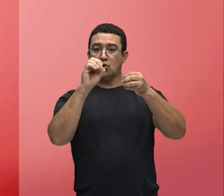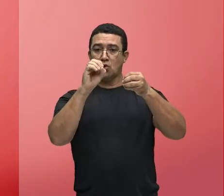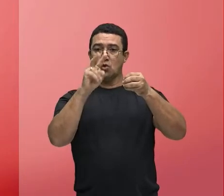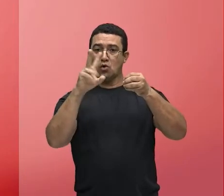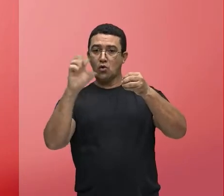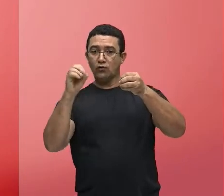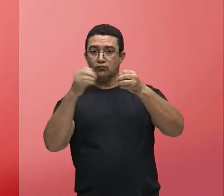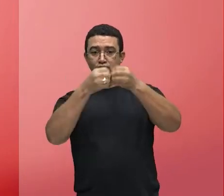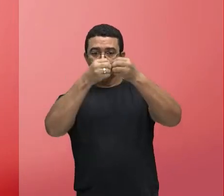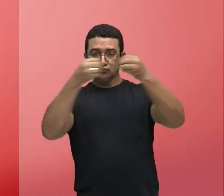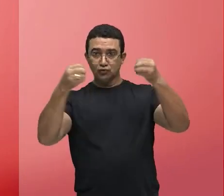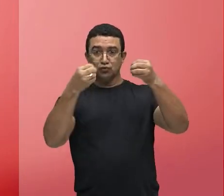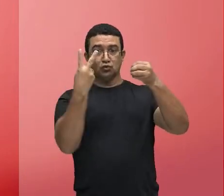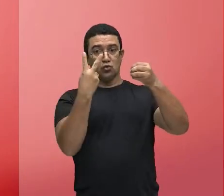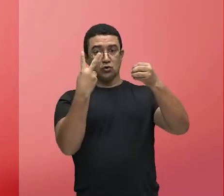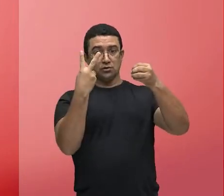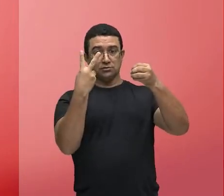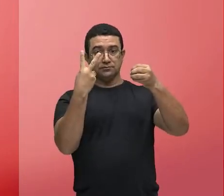em duas células,